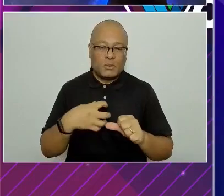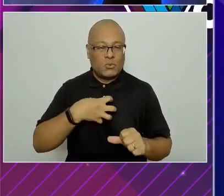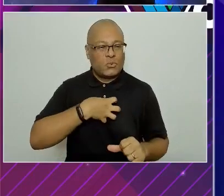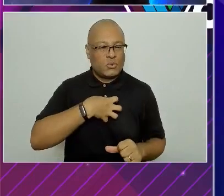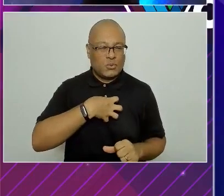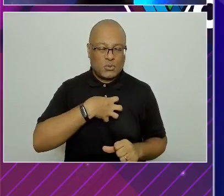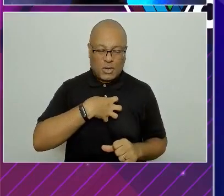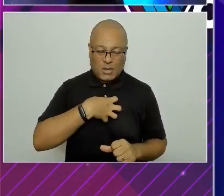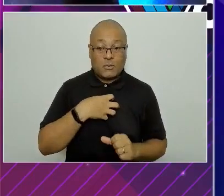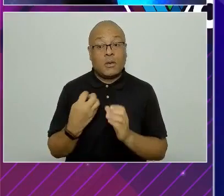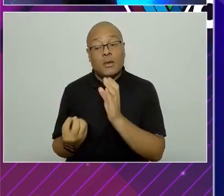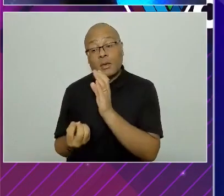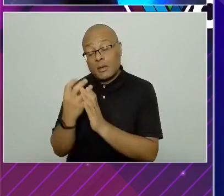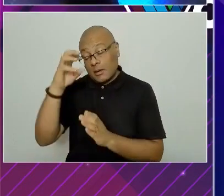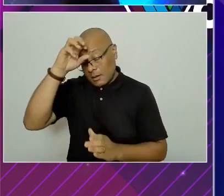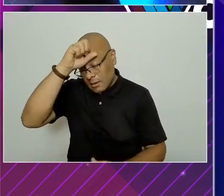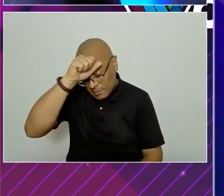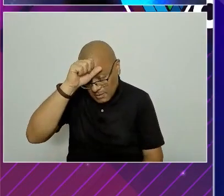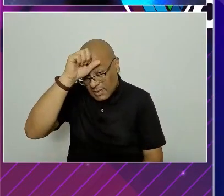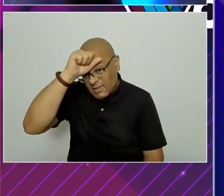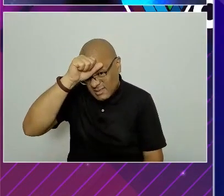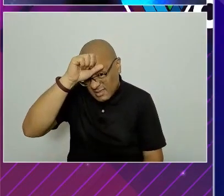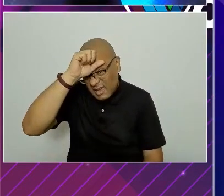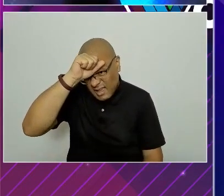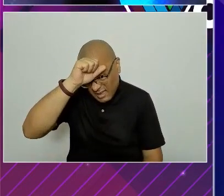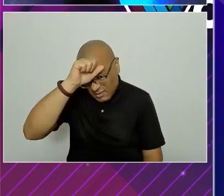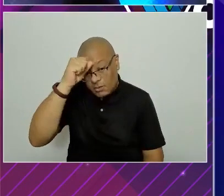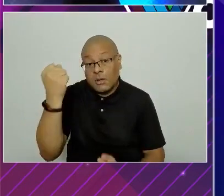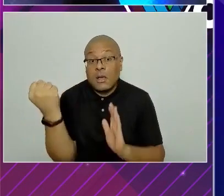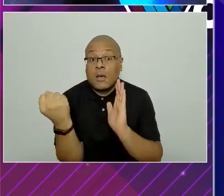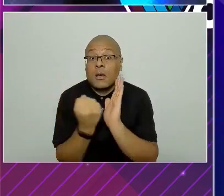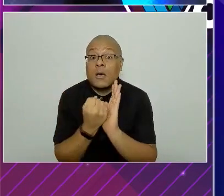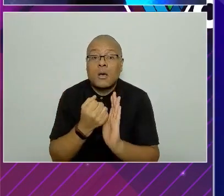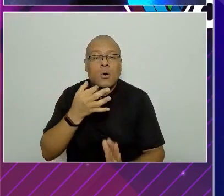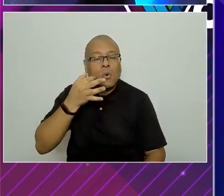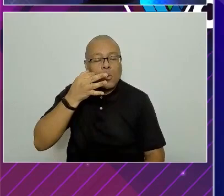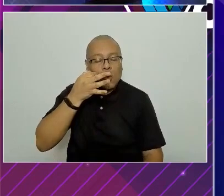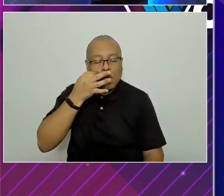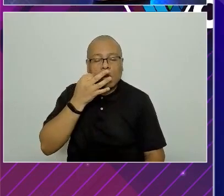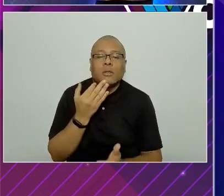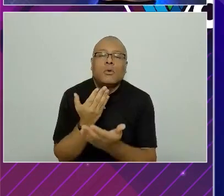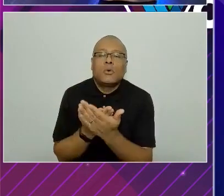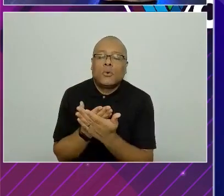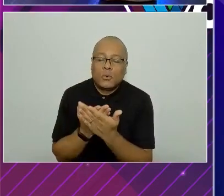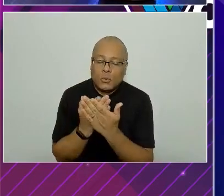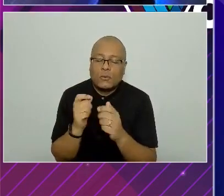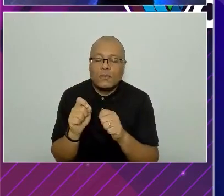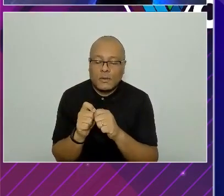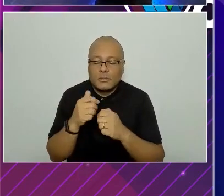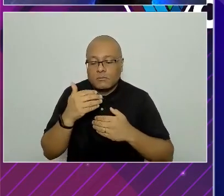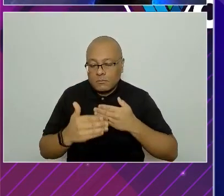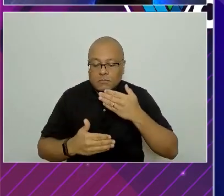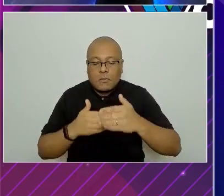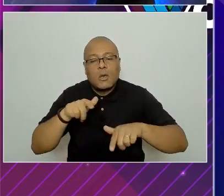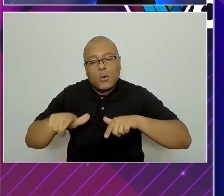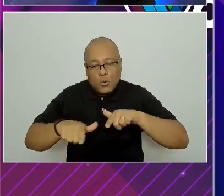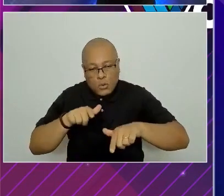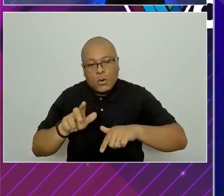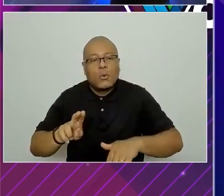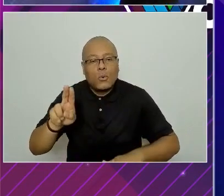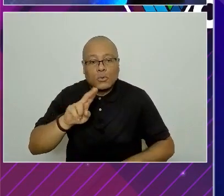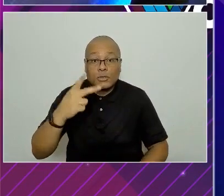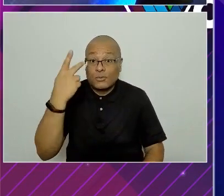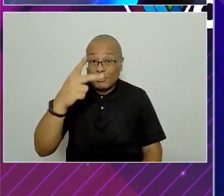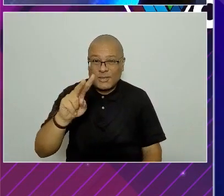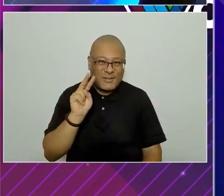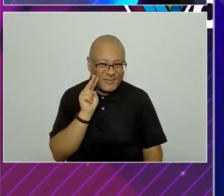E gerar aprendizado com essas marcas humanas. Então, são os estudos que eles vão fazendo para aprimorar esse tipo de trabalho baseado no seu córtex